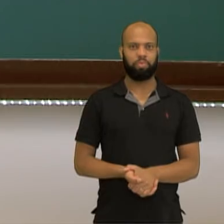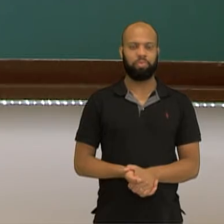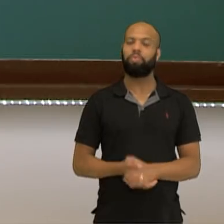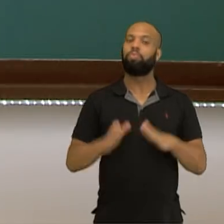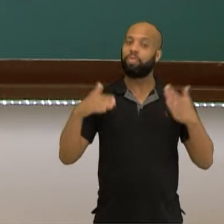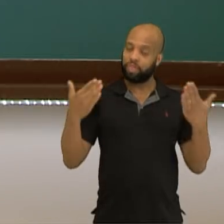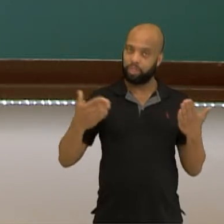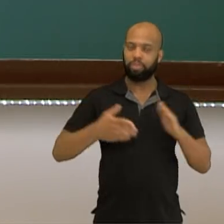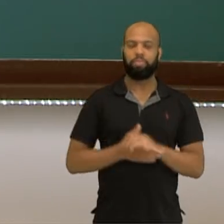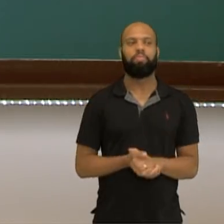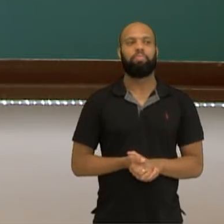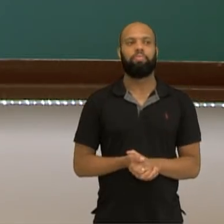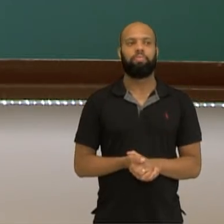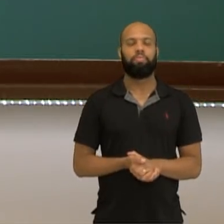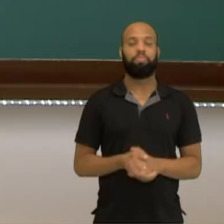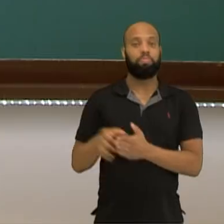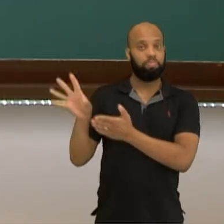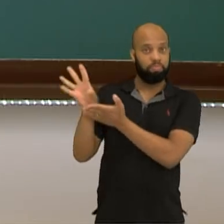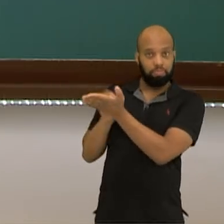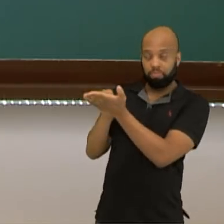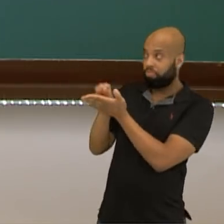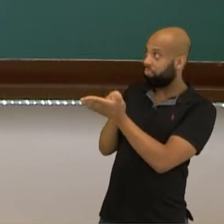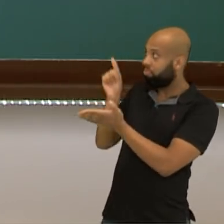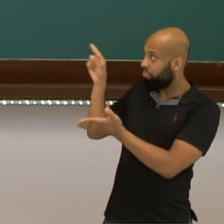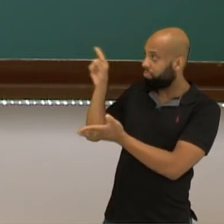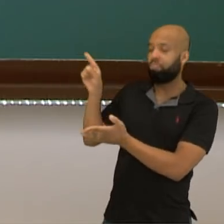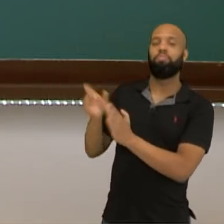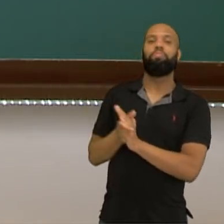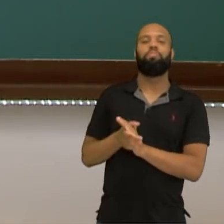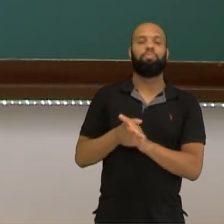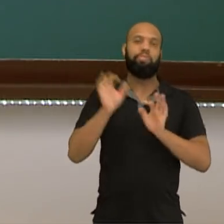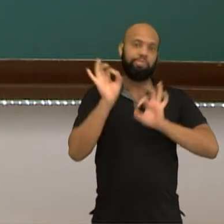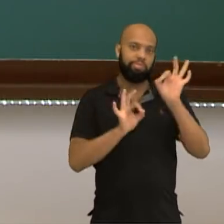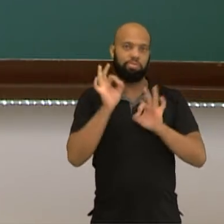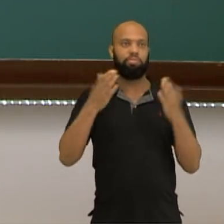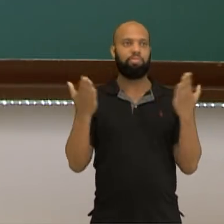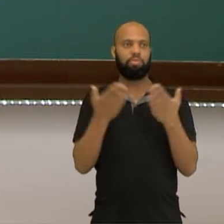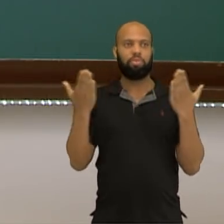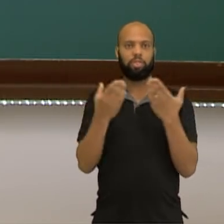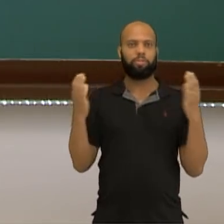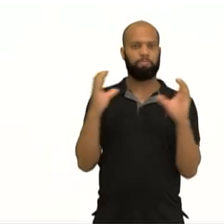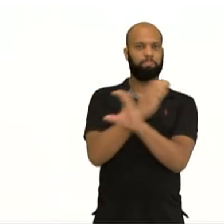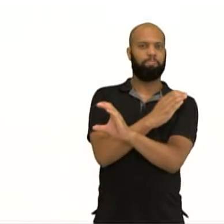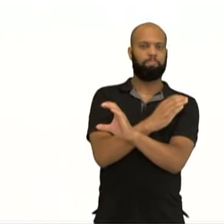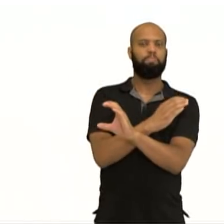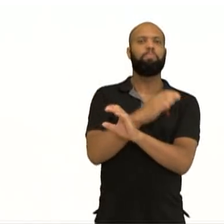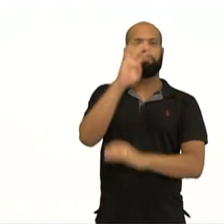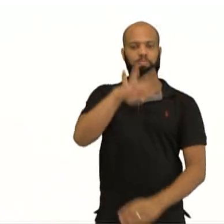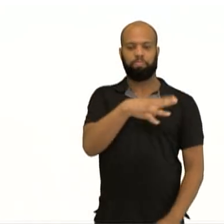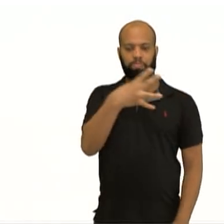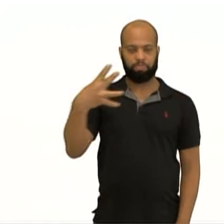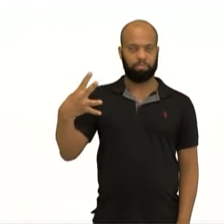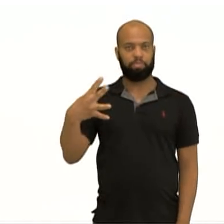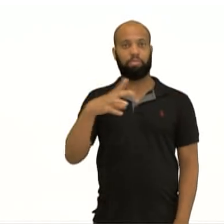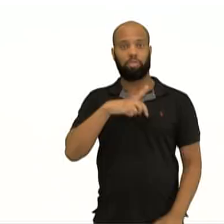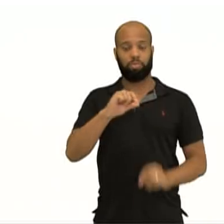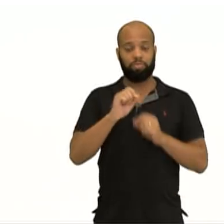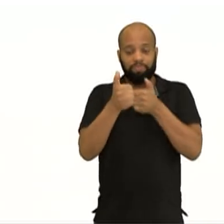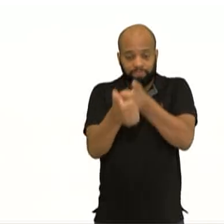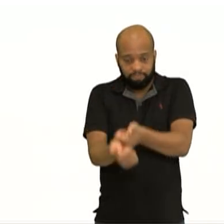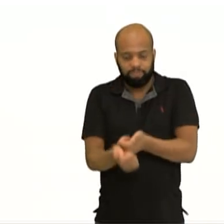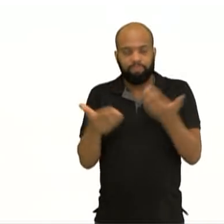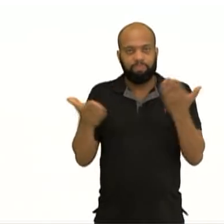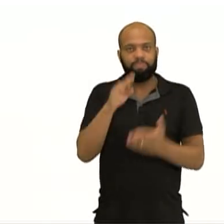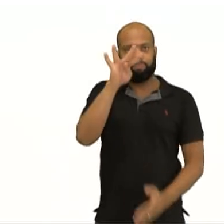E aí? Copiaram, organizaram? Vamos então completar essa tabela. Seguindo a sequência, complete a